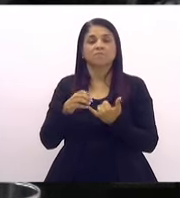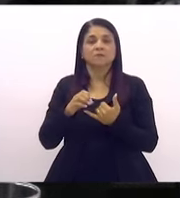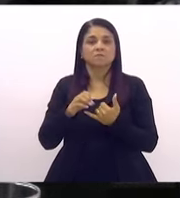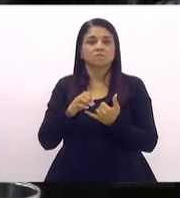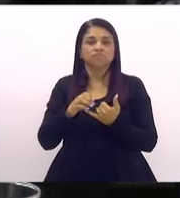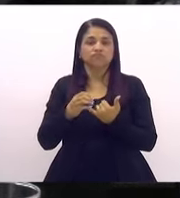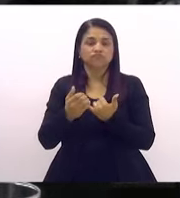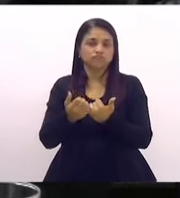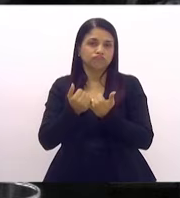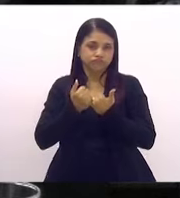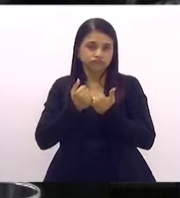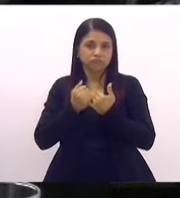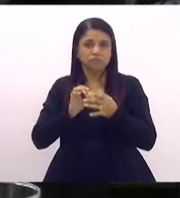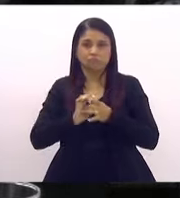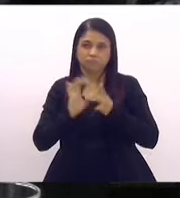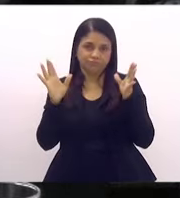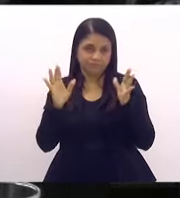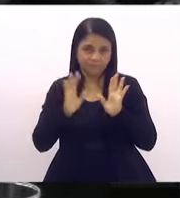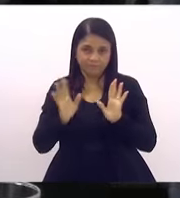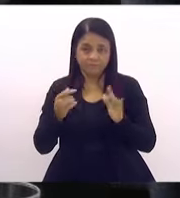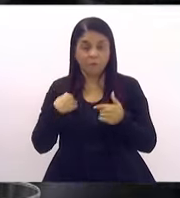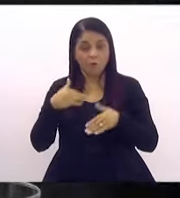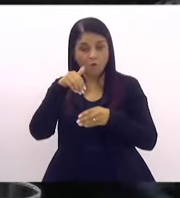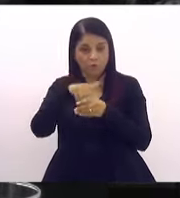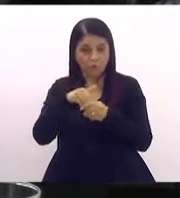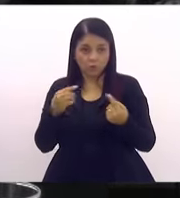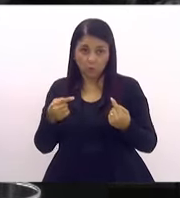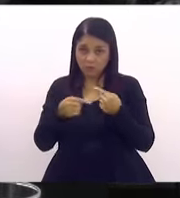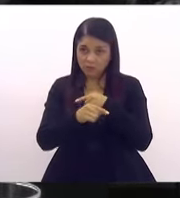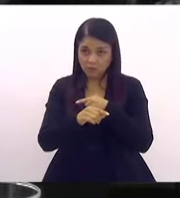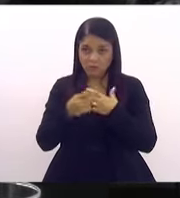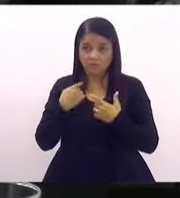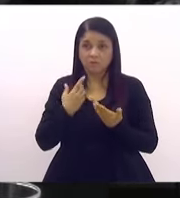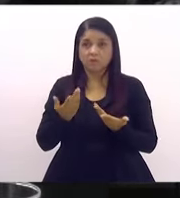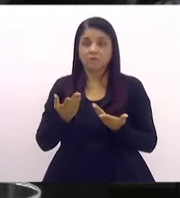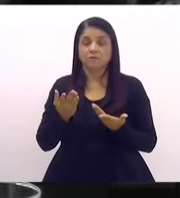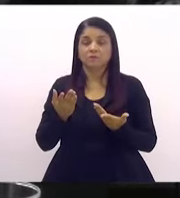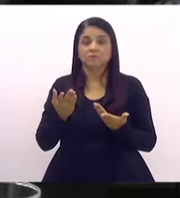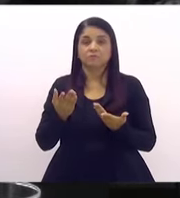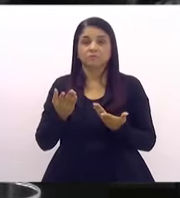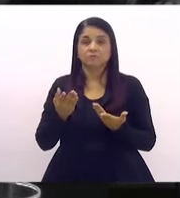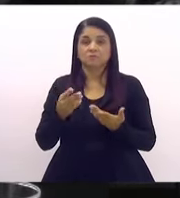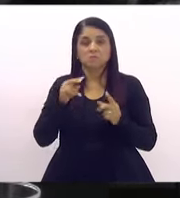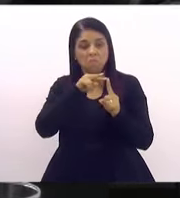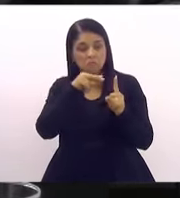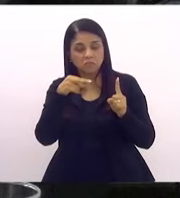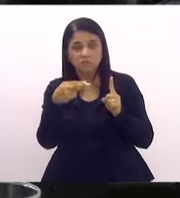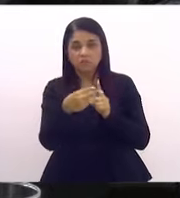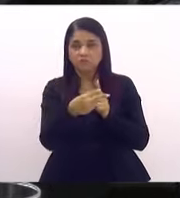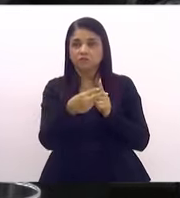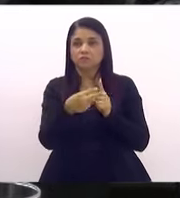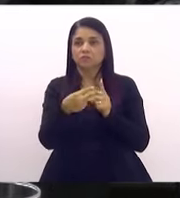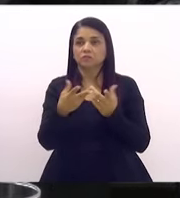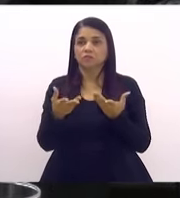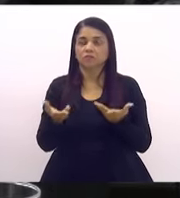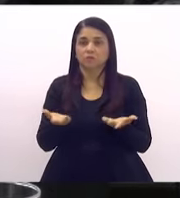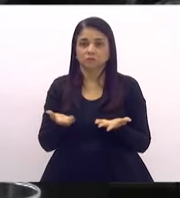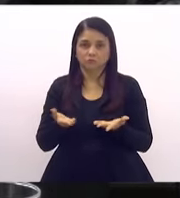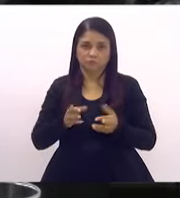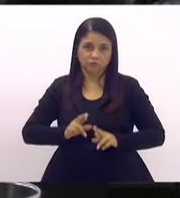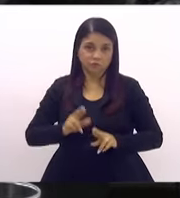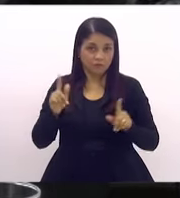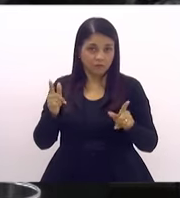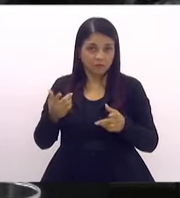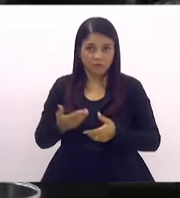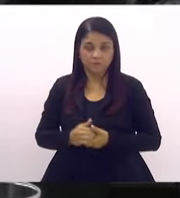meu voto contrário. Não sei nem como anda essa questão do seu ponto de vista do litígio hoje.